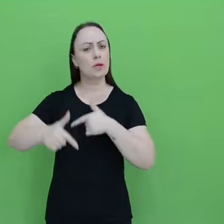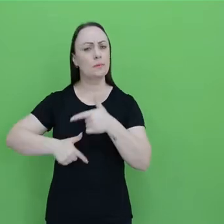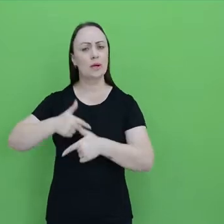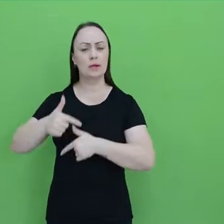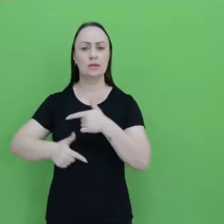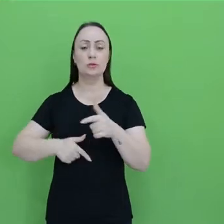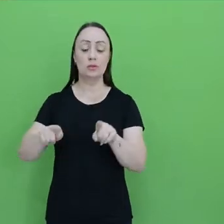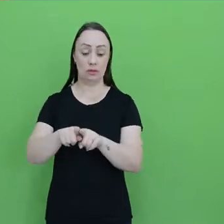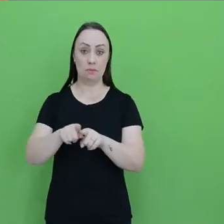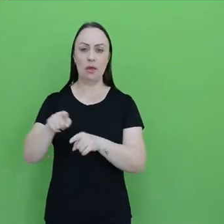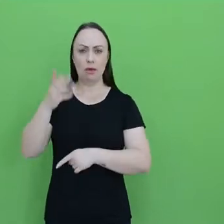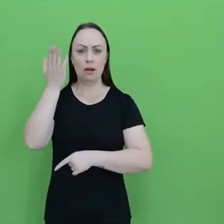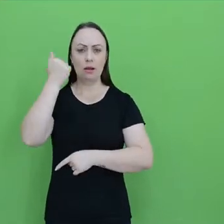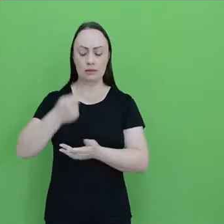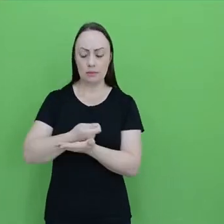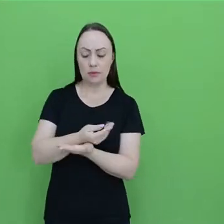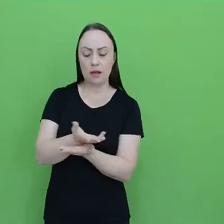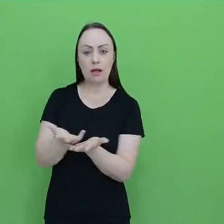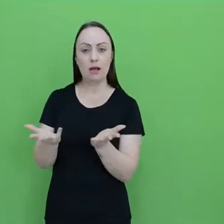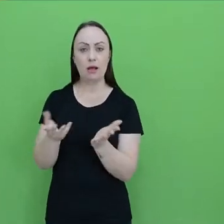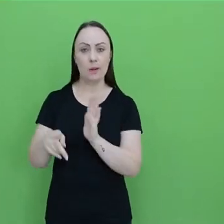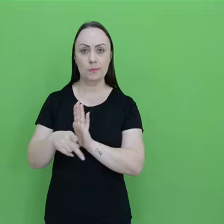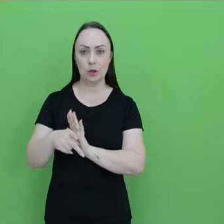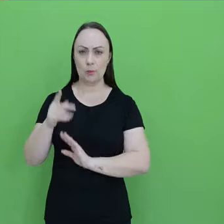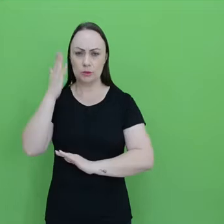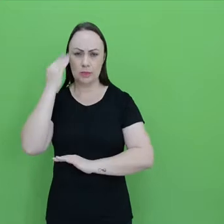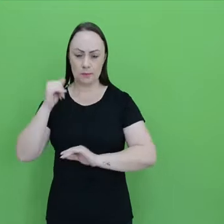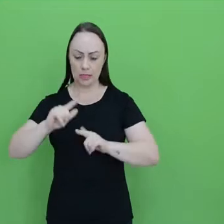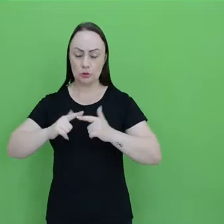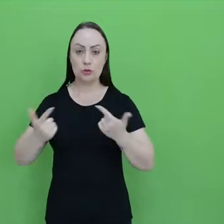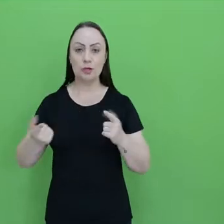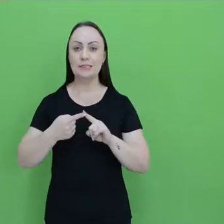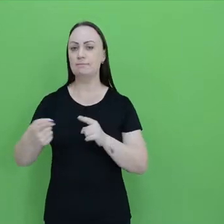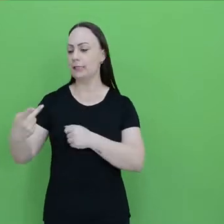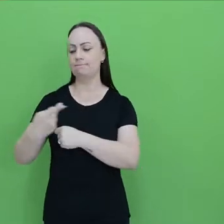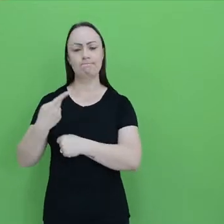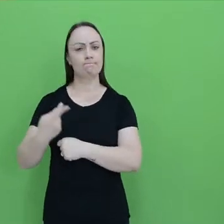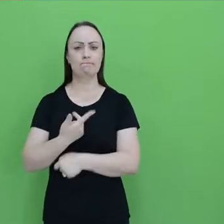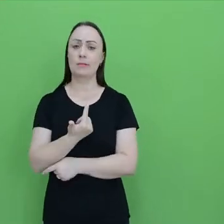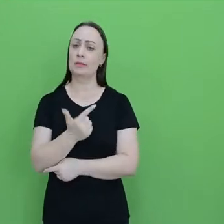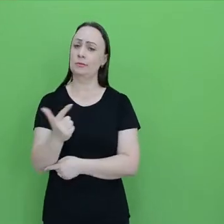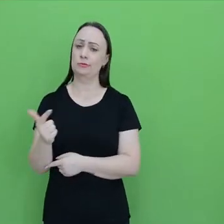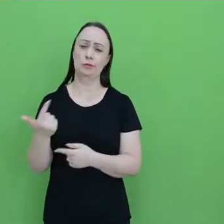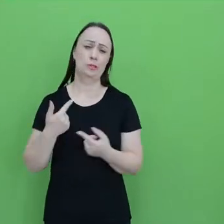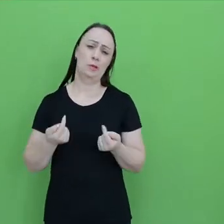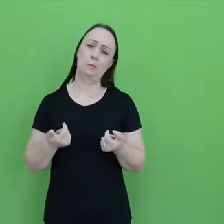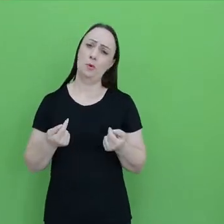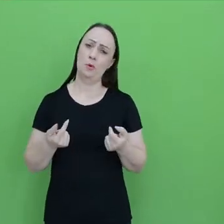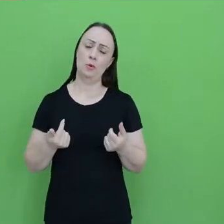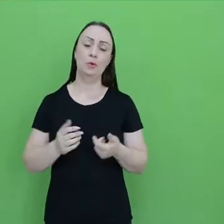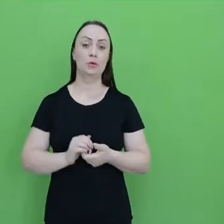trabalho e a procura pela leitura do baralho, seu ofício desde muito jovem, também andava